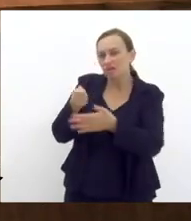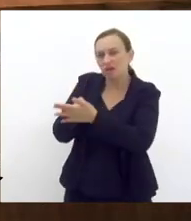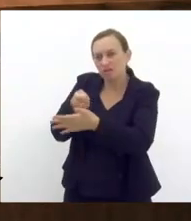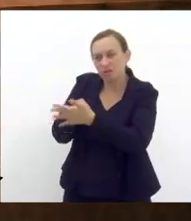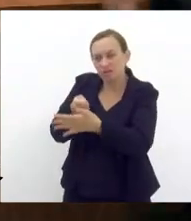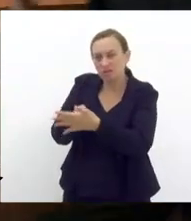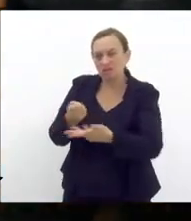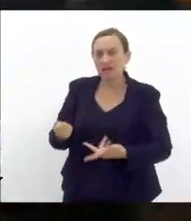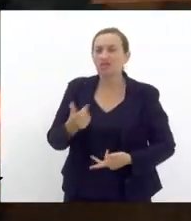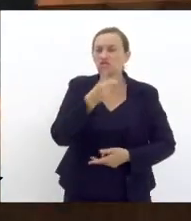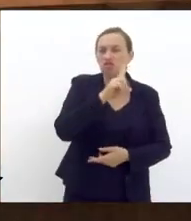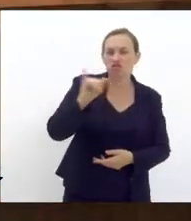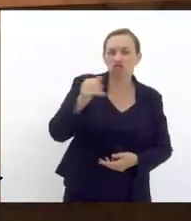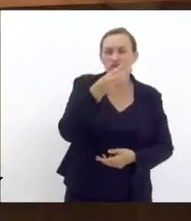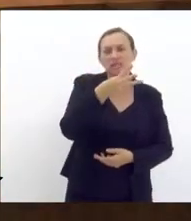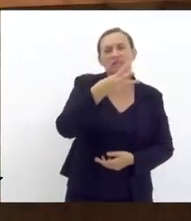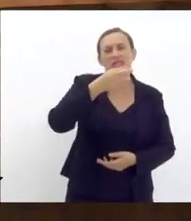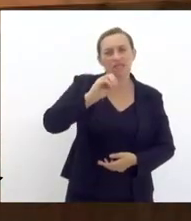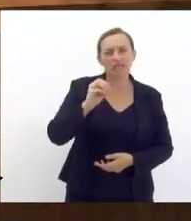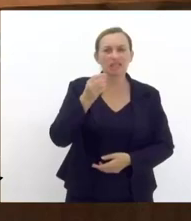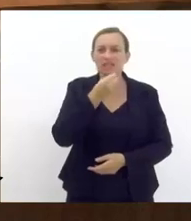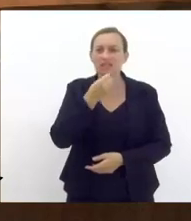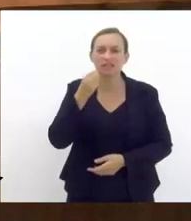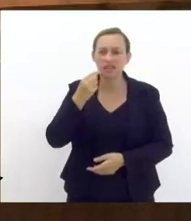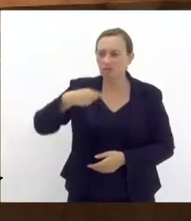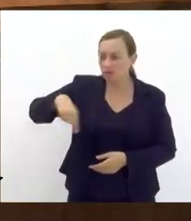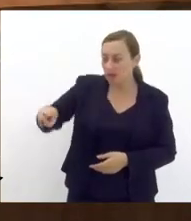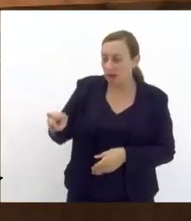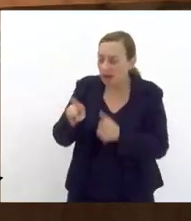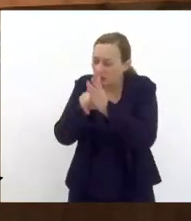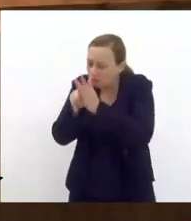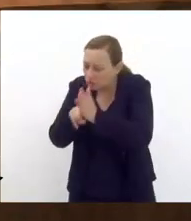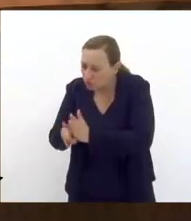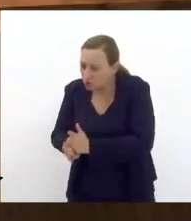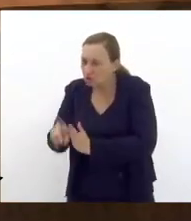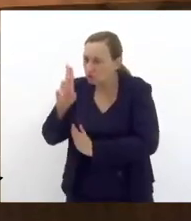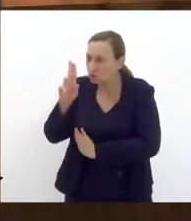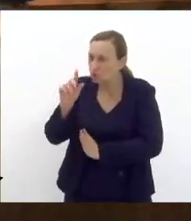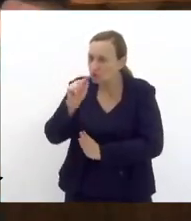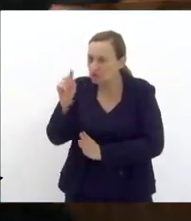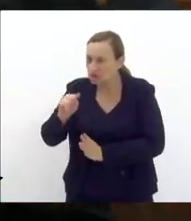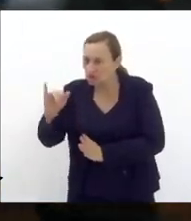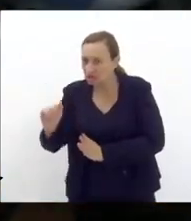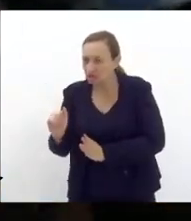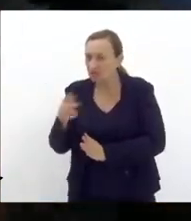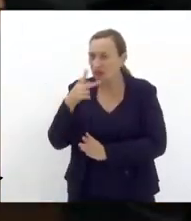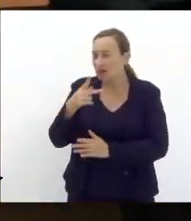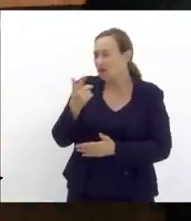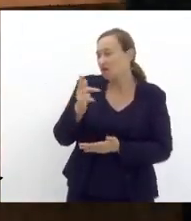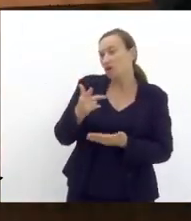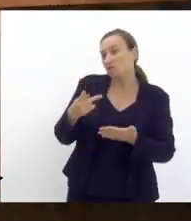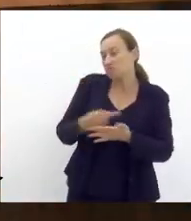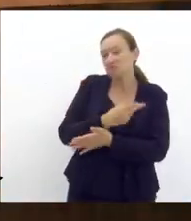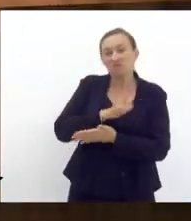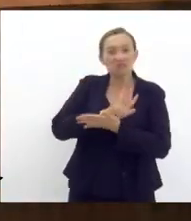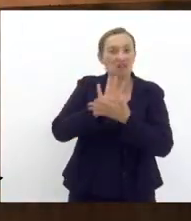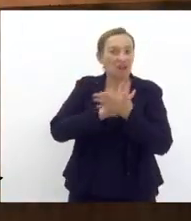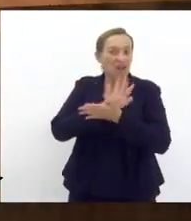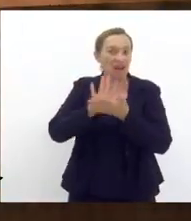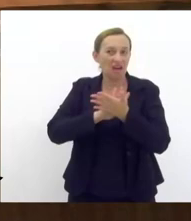no dia 30 de setembro teve na usina fazendo uma vistoria e os representantes da Usina disseram que não tinha acontecido nada